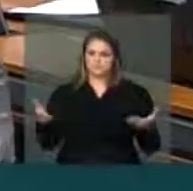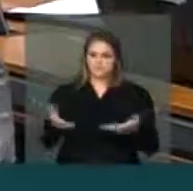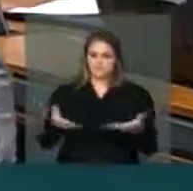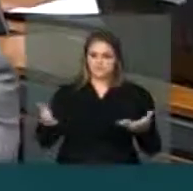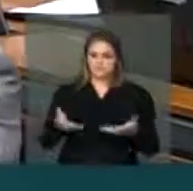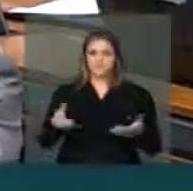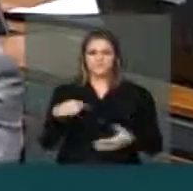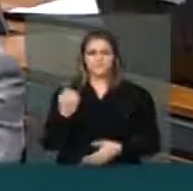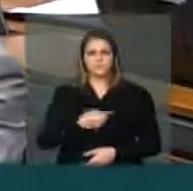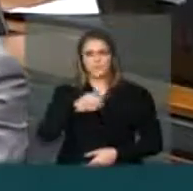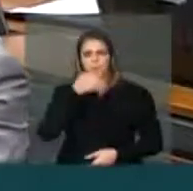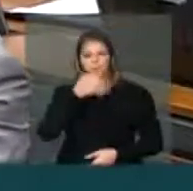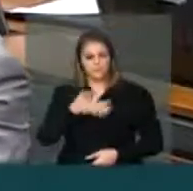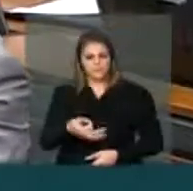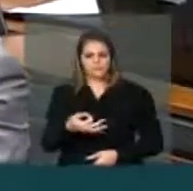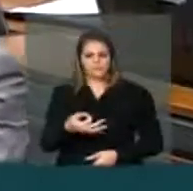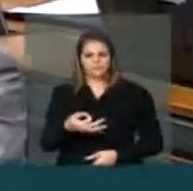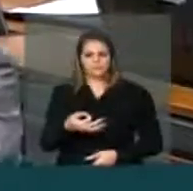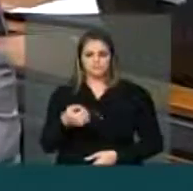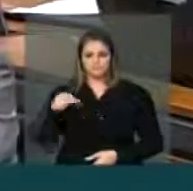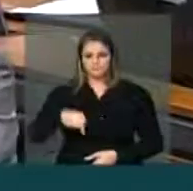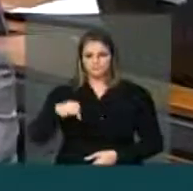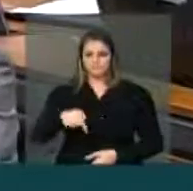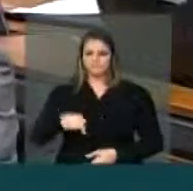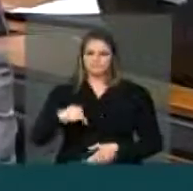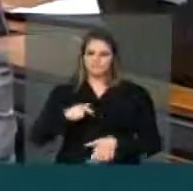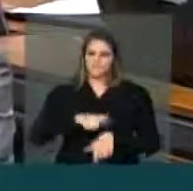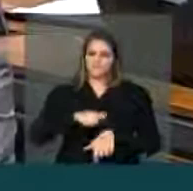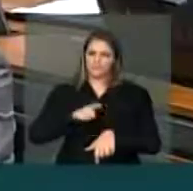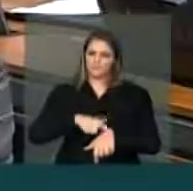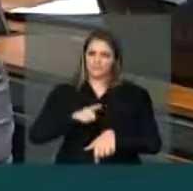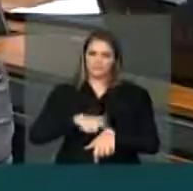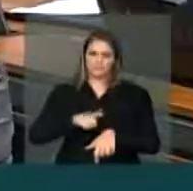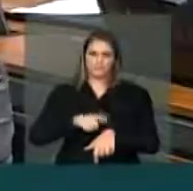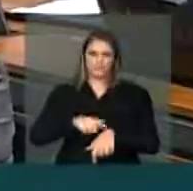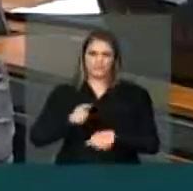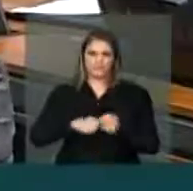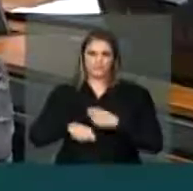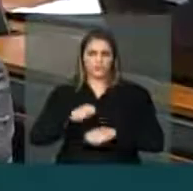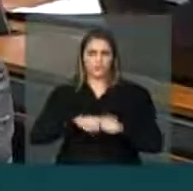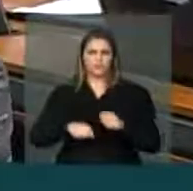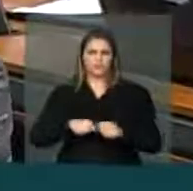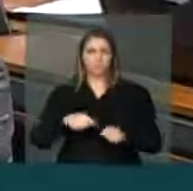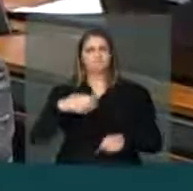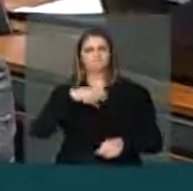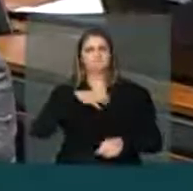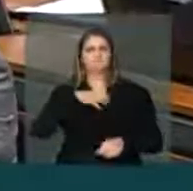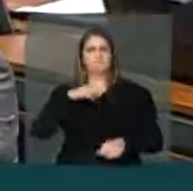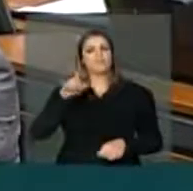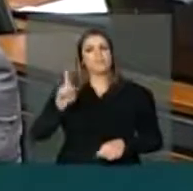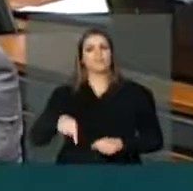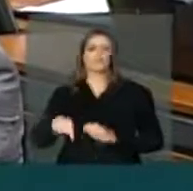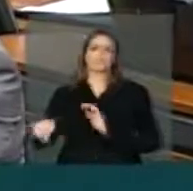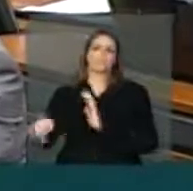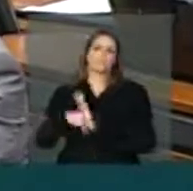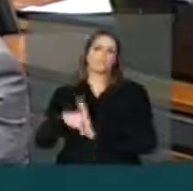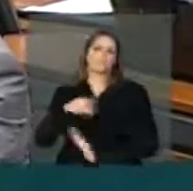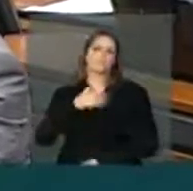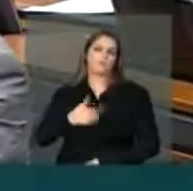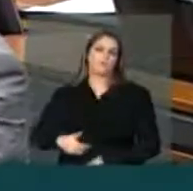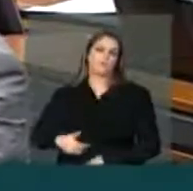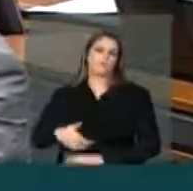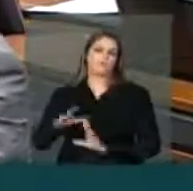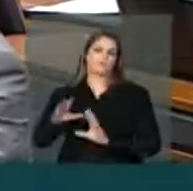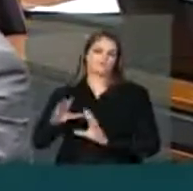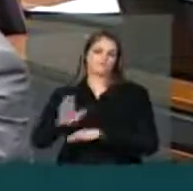vivendo, que é uma crise que foi gestada por esse próprio governo. Não se trata de um episódio como foi no ano